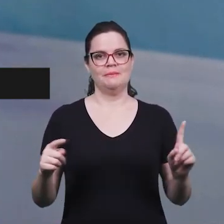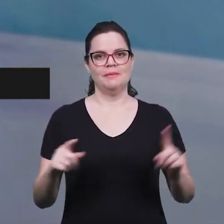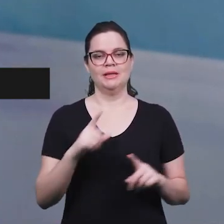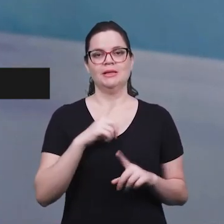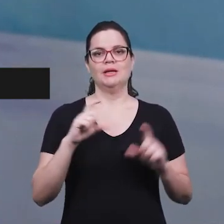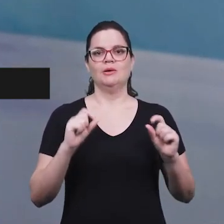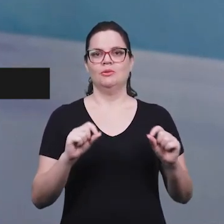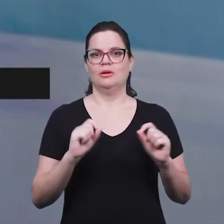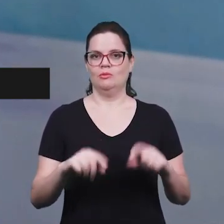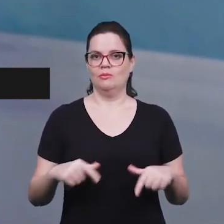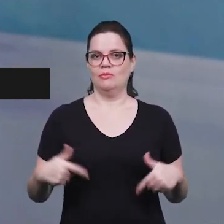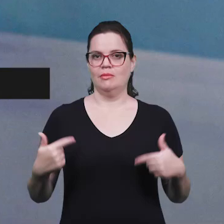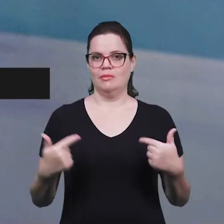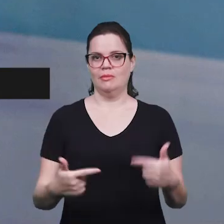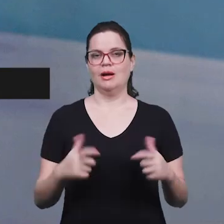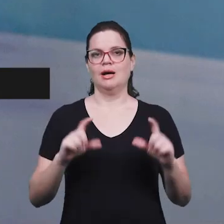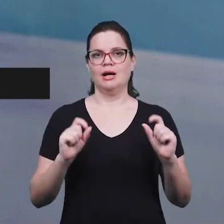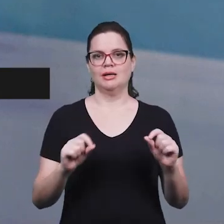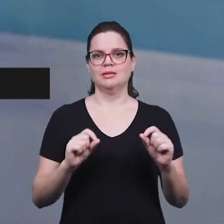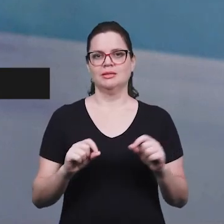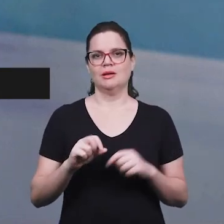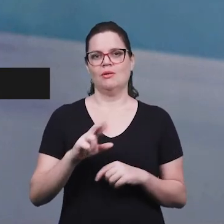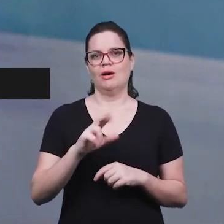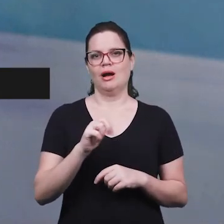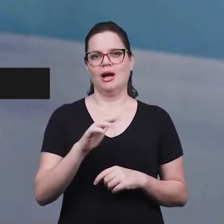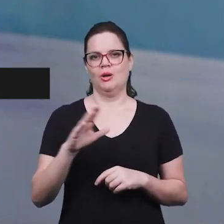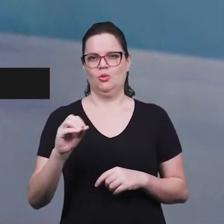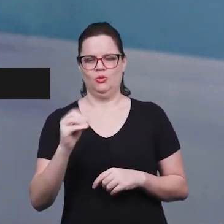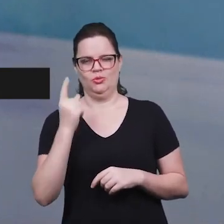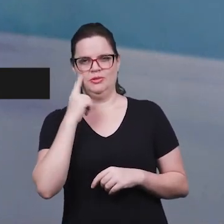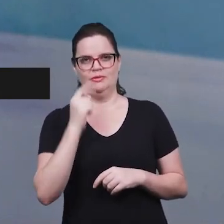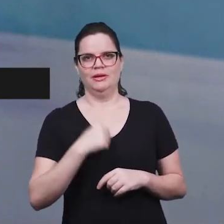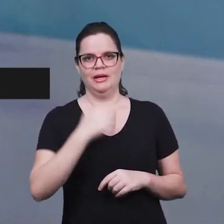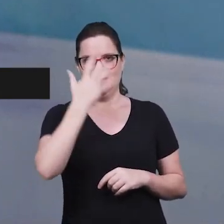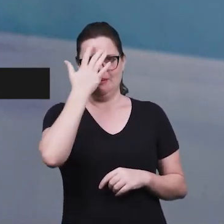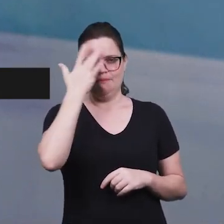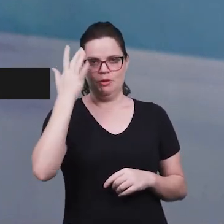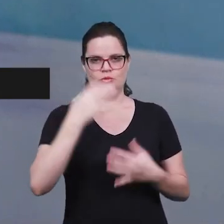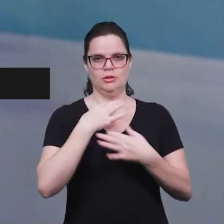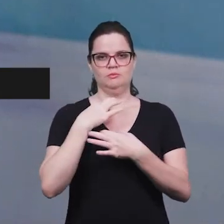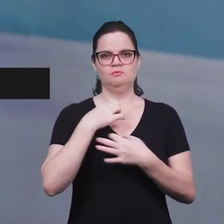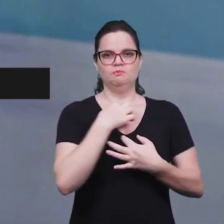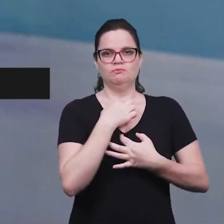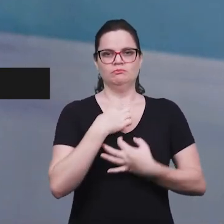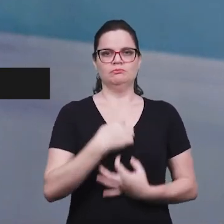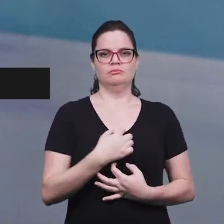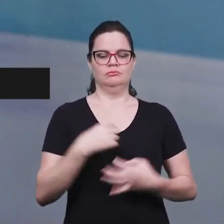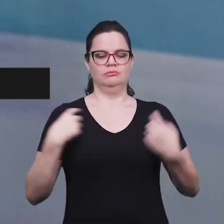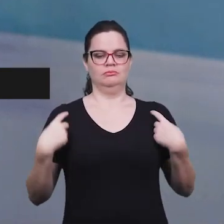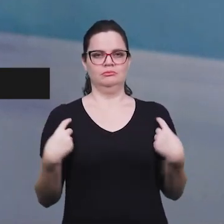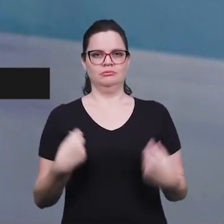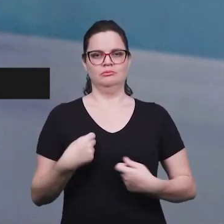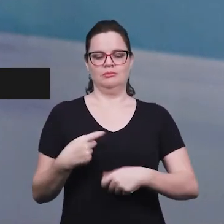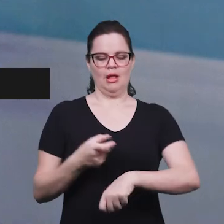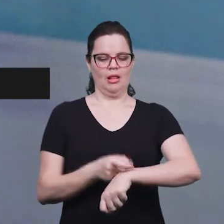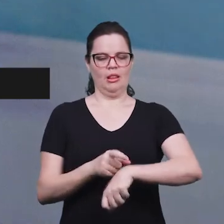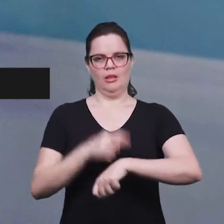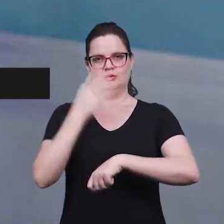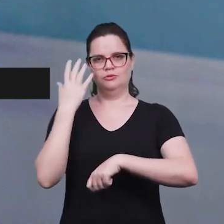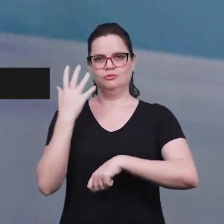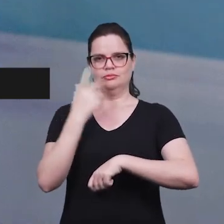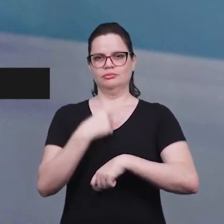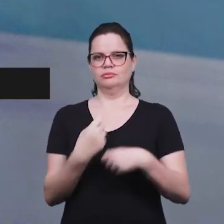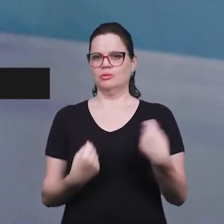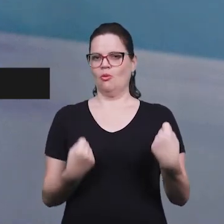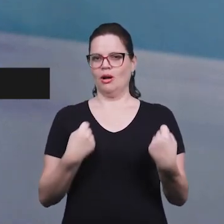efeito halo é quando você se depara com alguém te ofertando e a pessoa está muito bem alinhada, com um belo relógio, com um